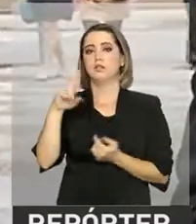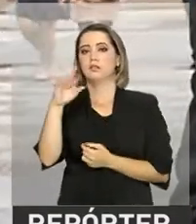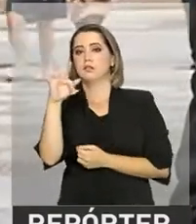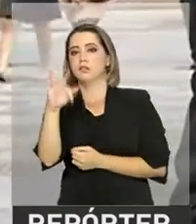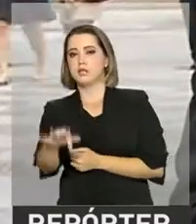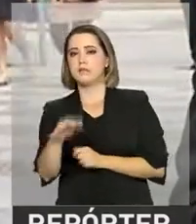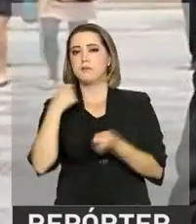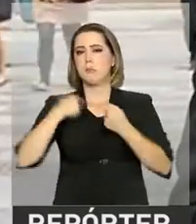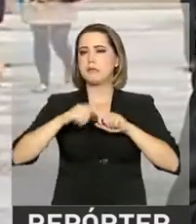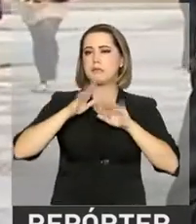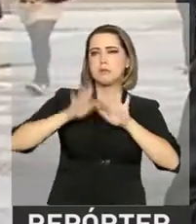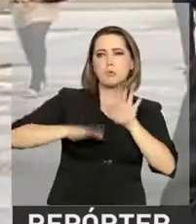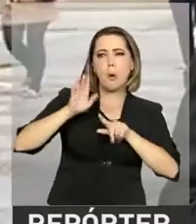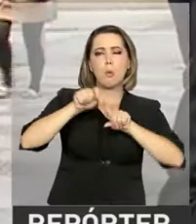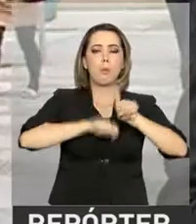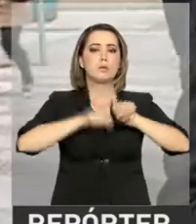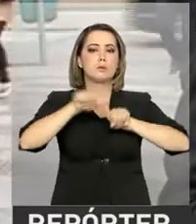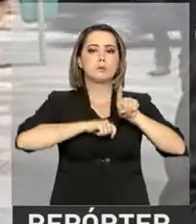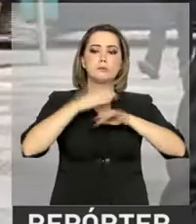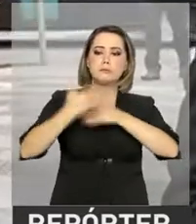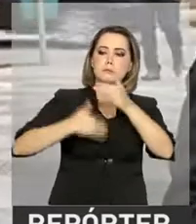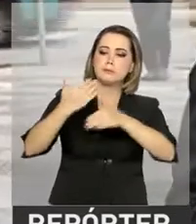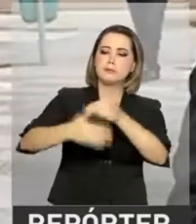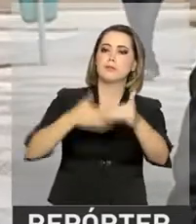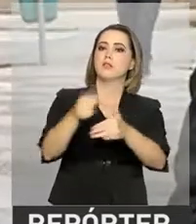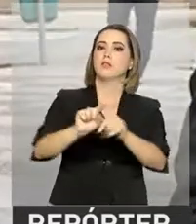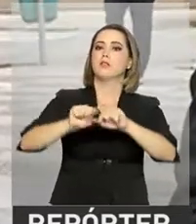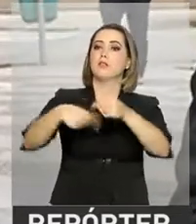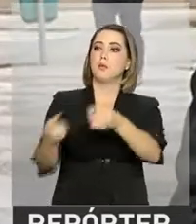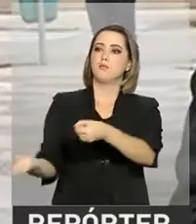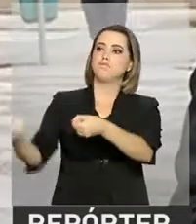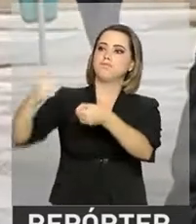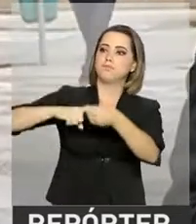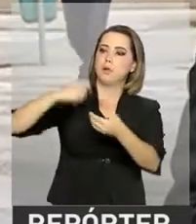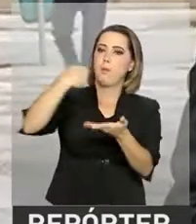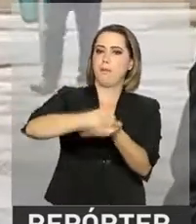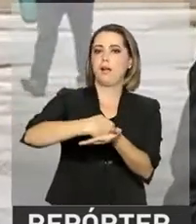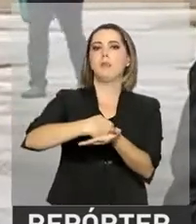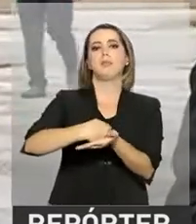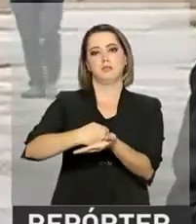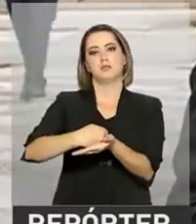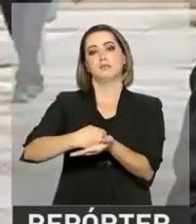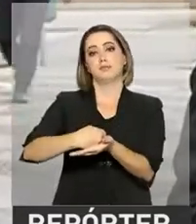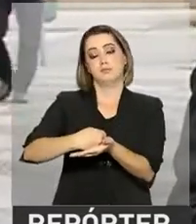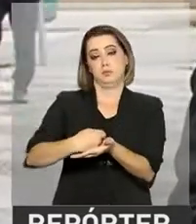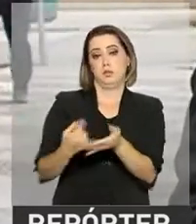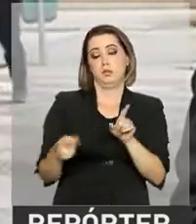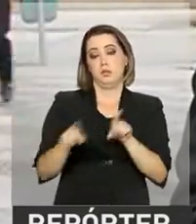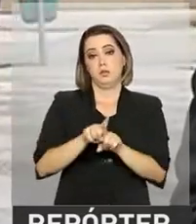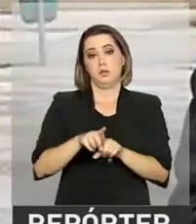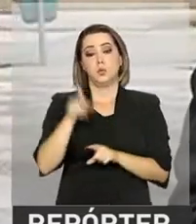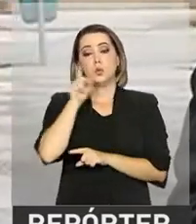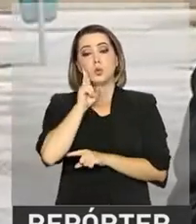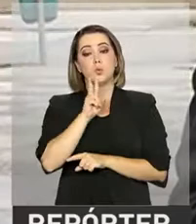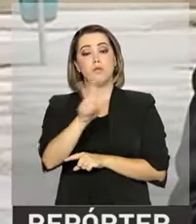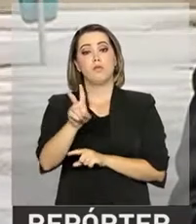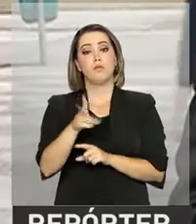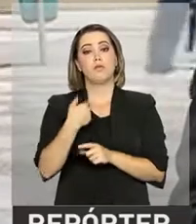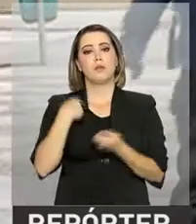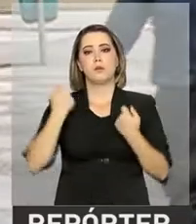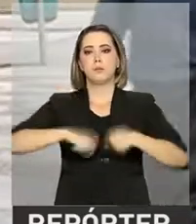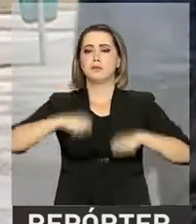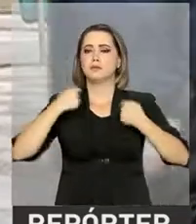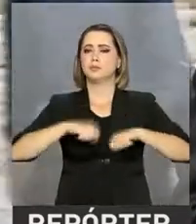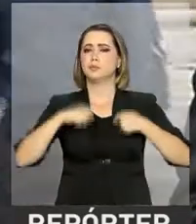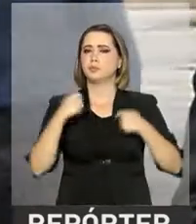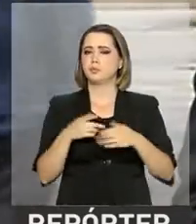Federal leva alguns meses para processar e fazer a restituição. E de olho na necessidade de alguns contribuintes, bancos